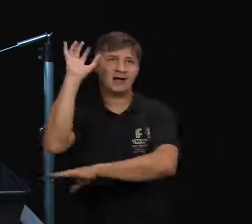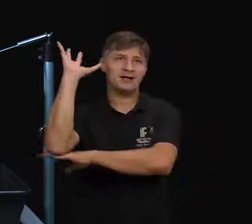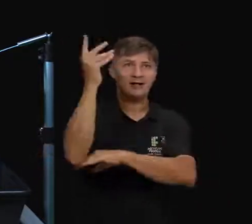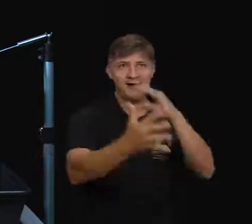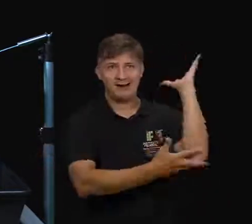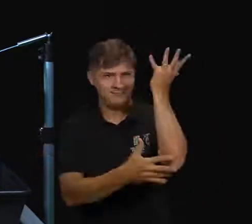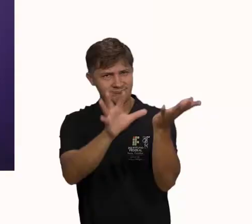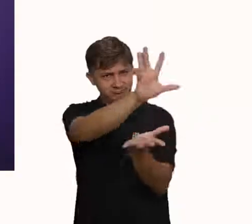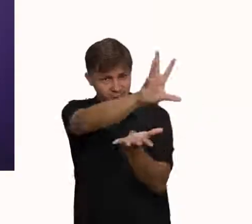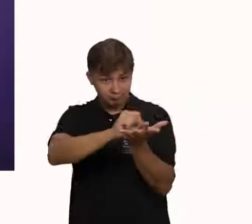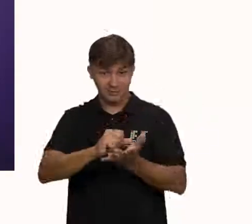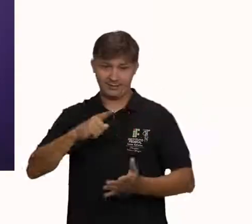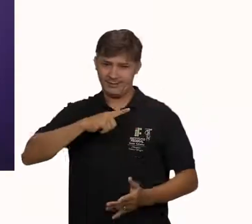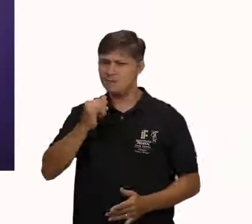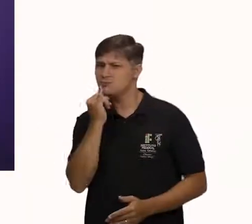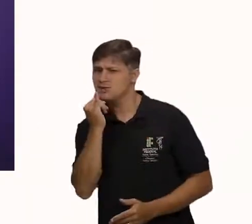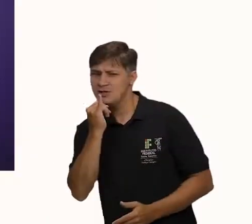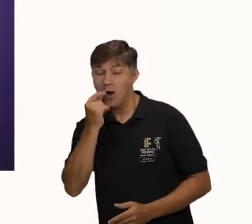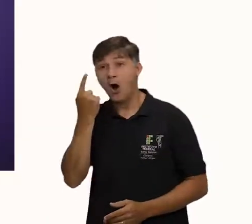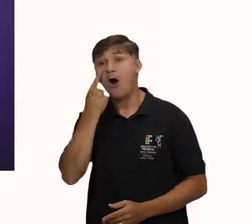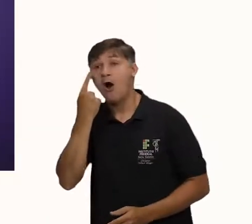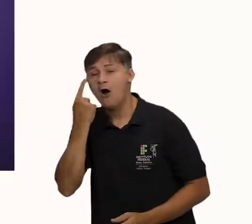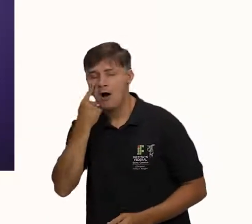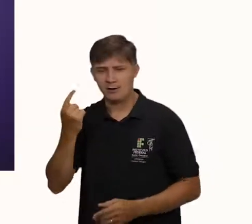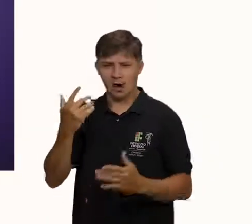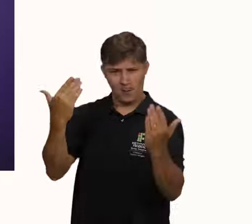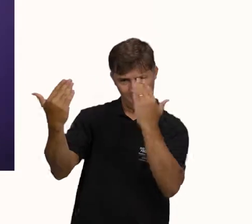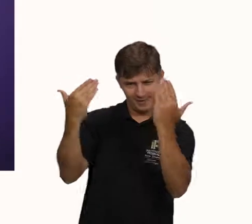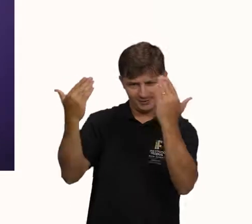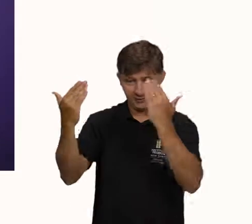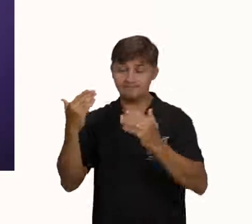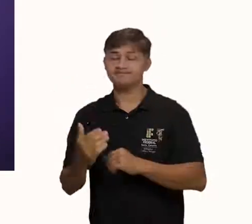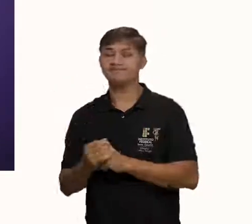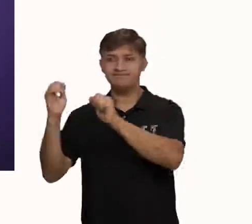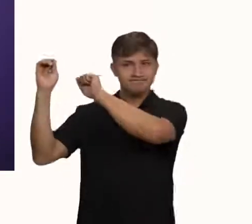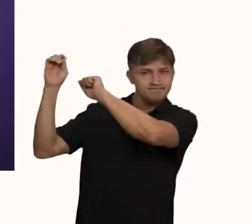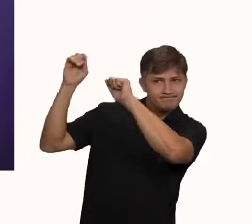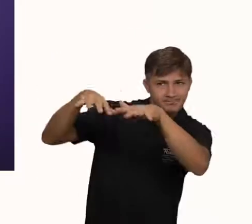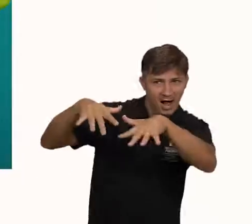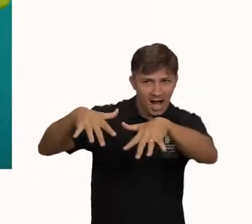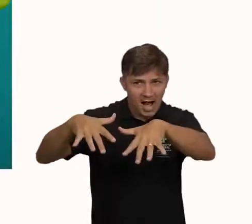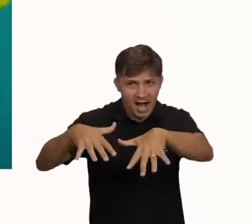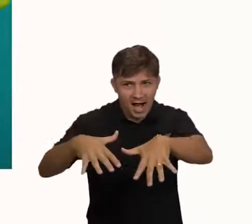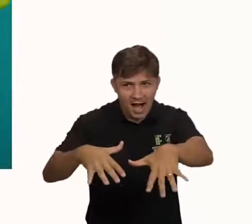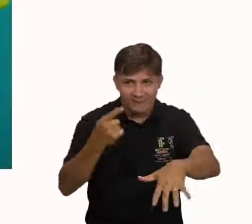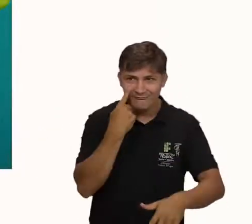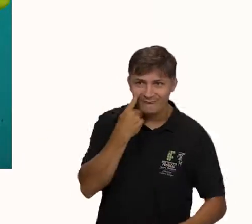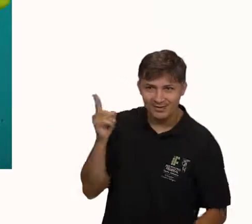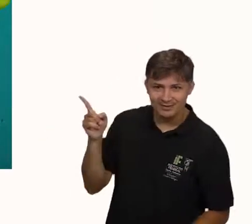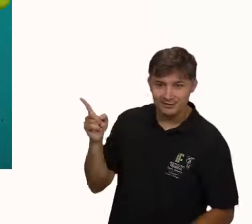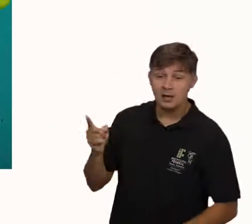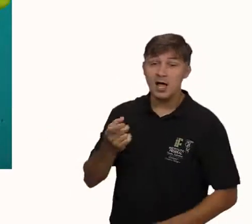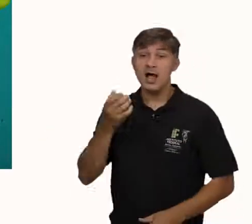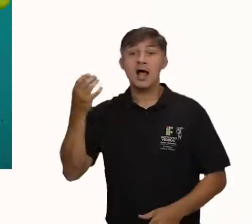da natureza. Então eu pego lá a caixinha de suco, eu até trouxe uma caixinha de suco, então eu vou jogar a caixinha